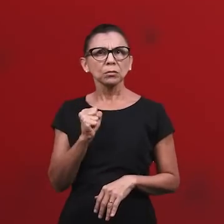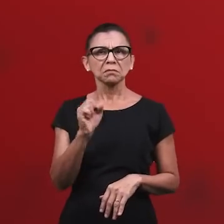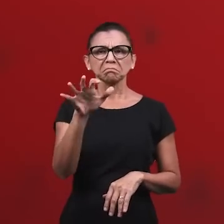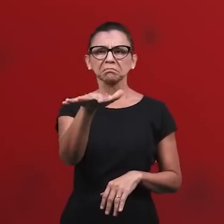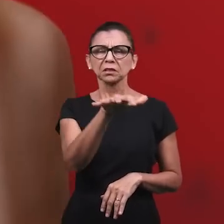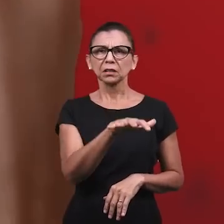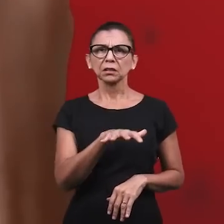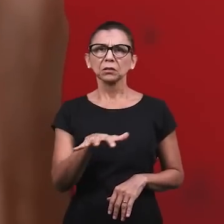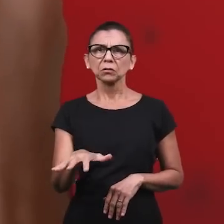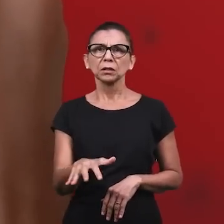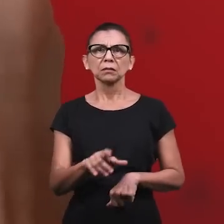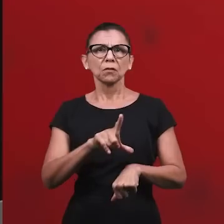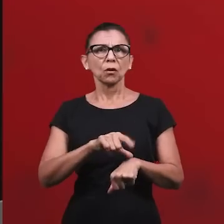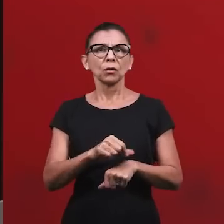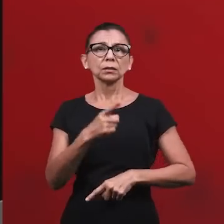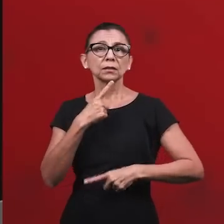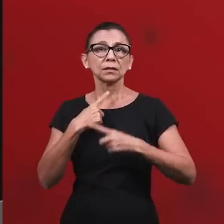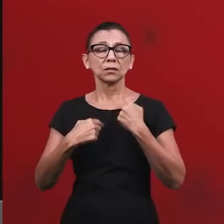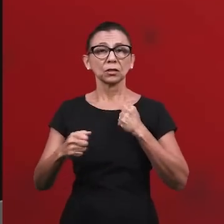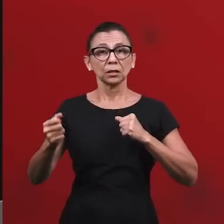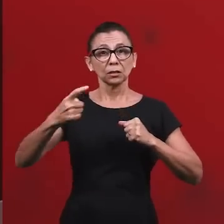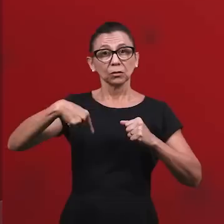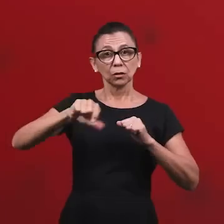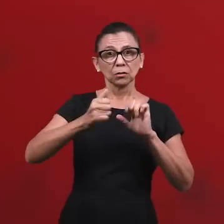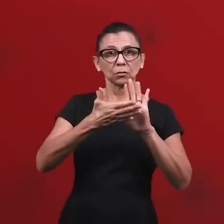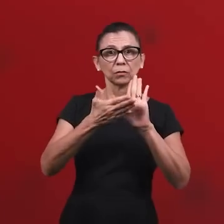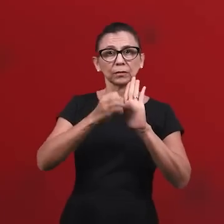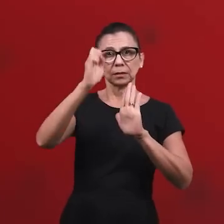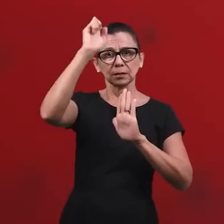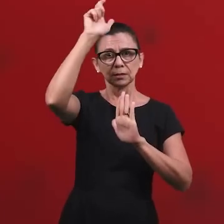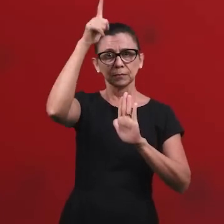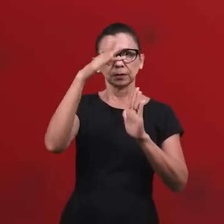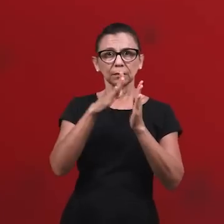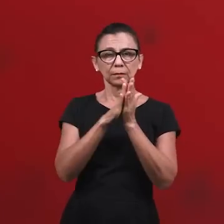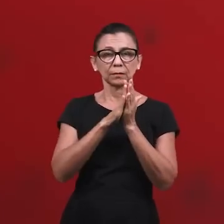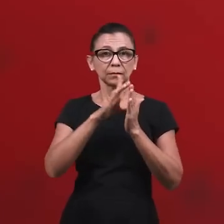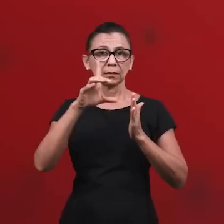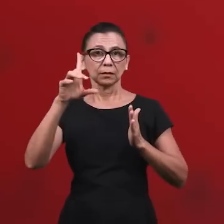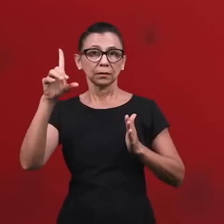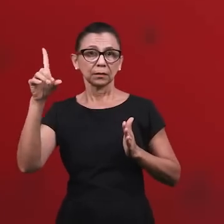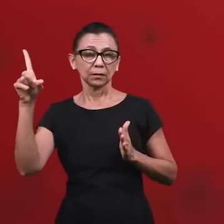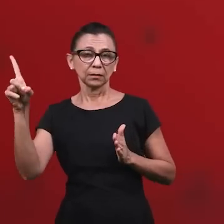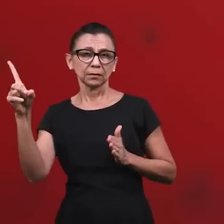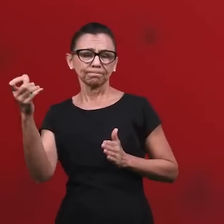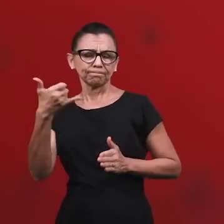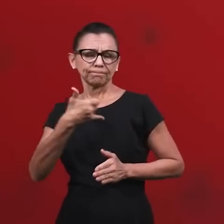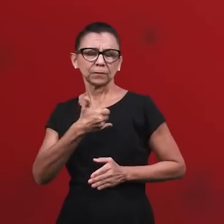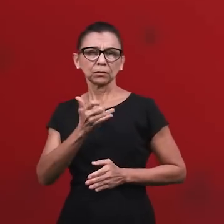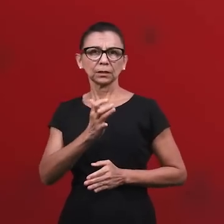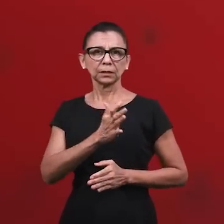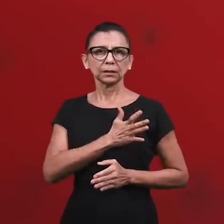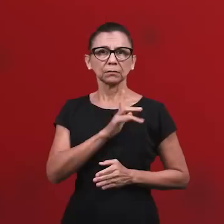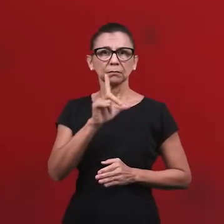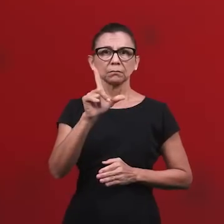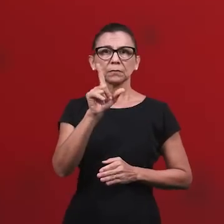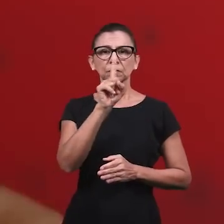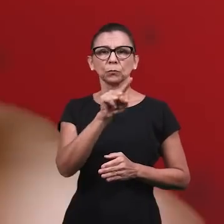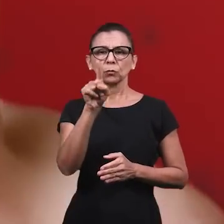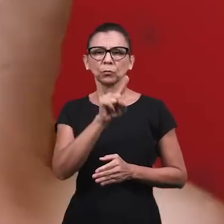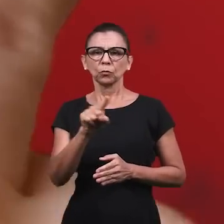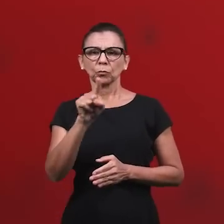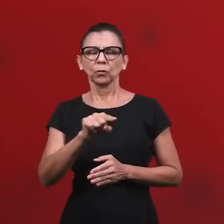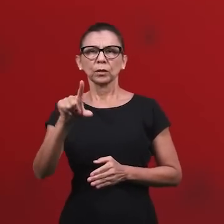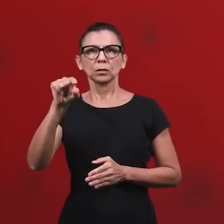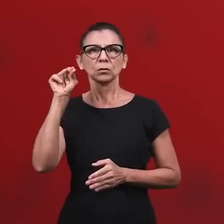em qualquer lugar e na hora que desejar. Nossos louvores inspirados na Palavra de Deus, que falam direto ao coração. Escolha